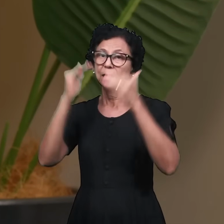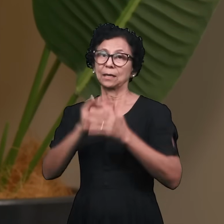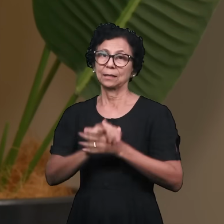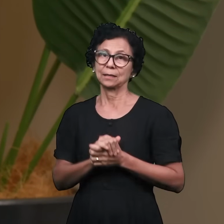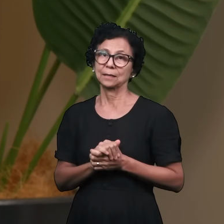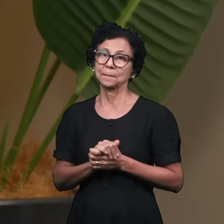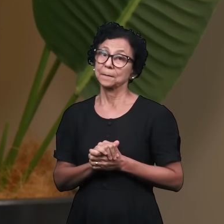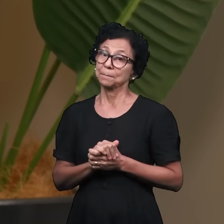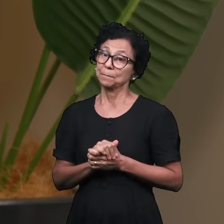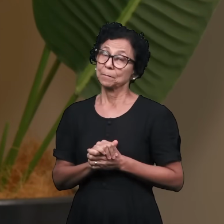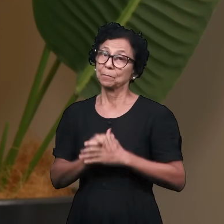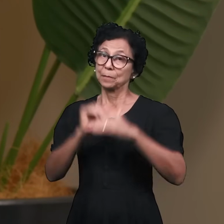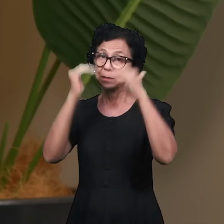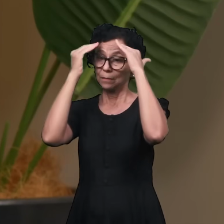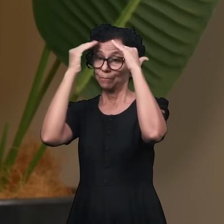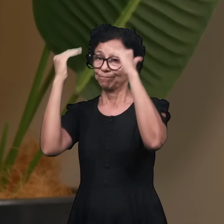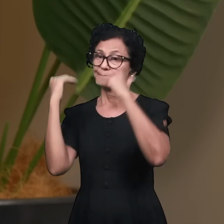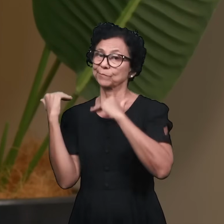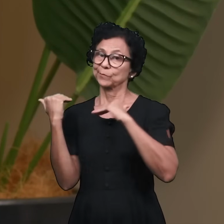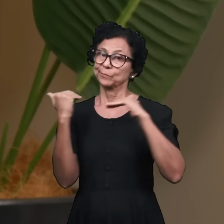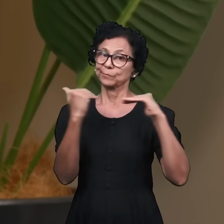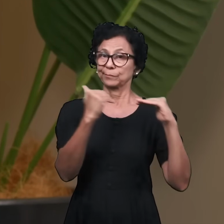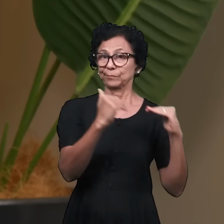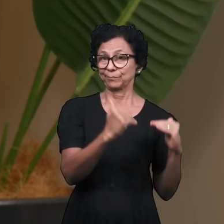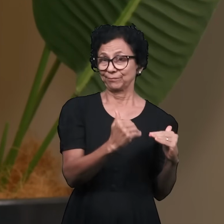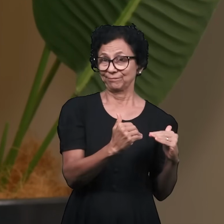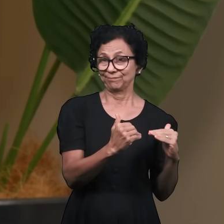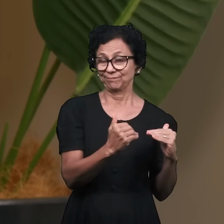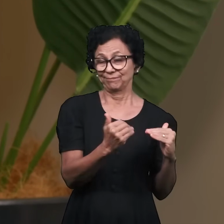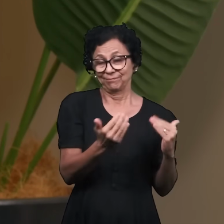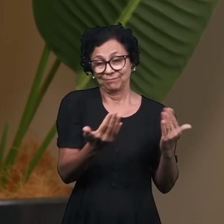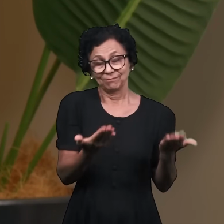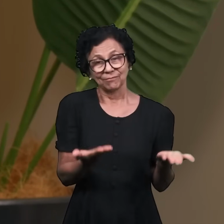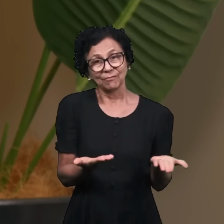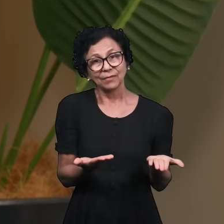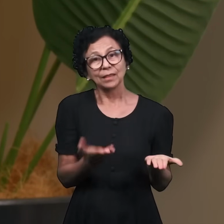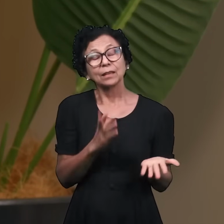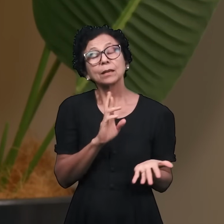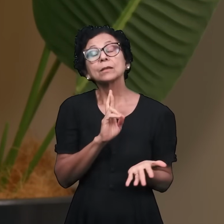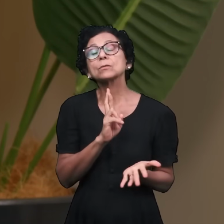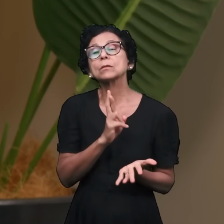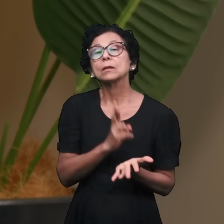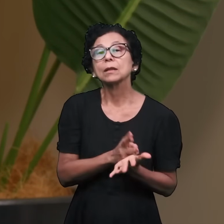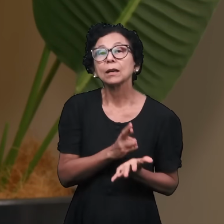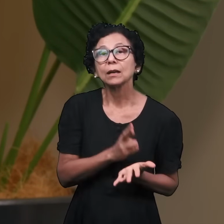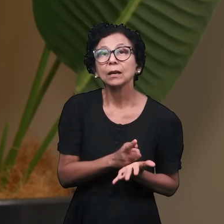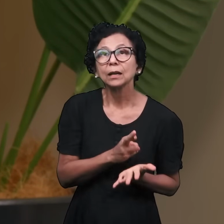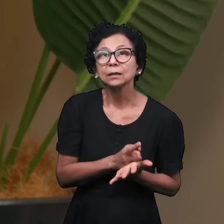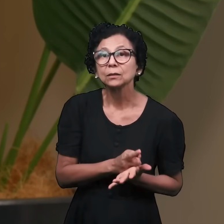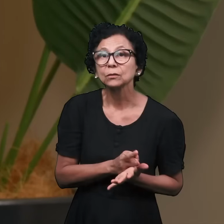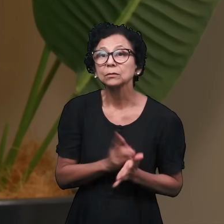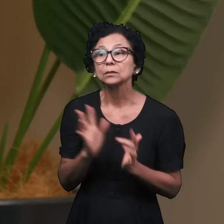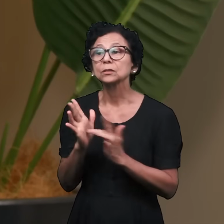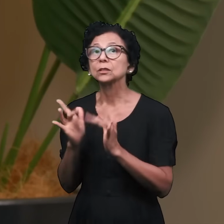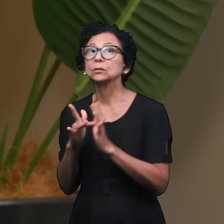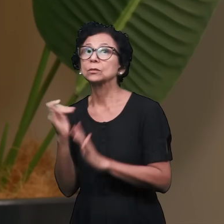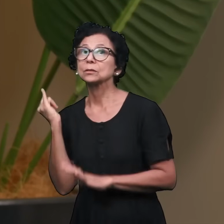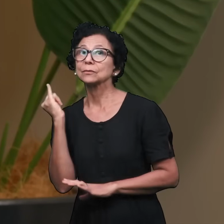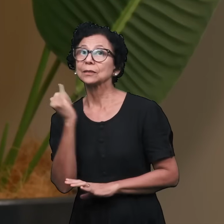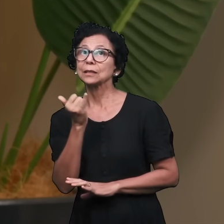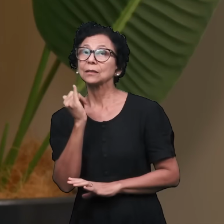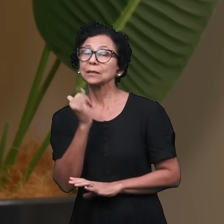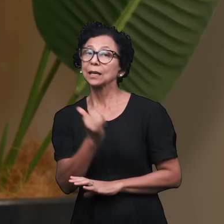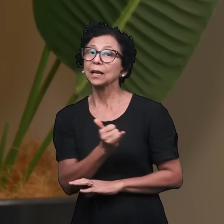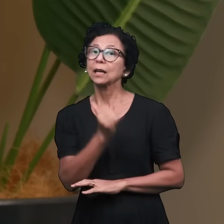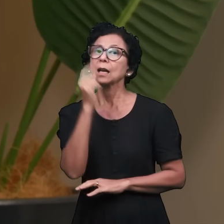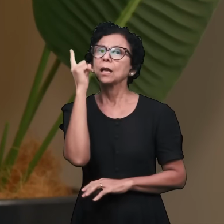promessas, o contrário, infelizmente, também é verdadeiro. A desonra ao pai e à mãe, o próprio Senhor Jesus disse que traz uma